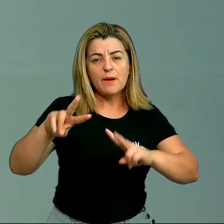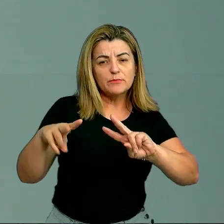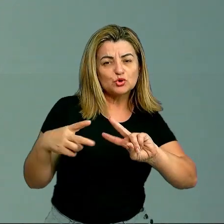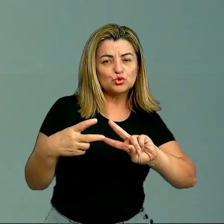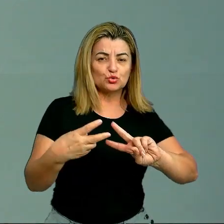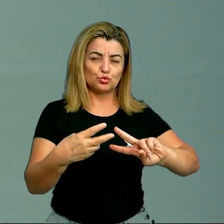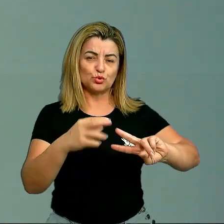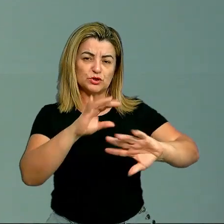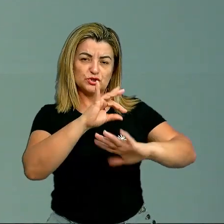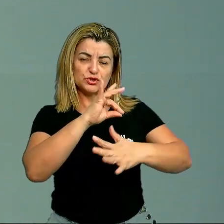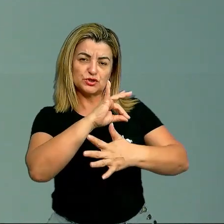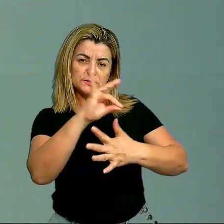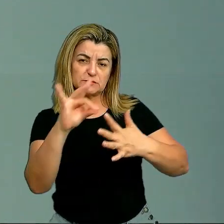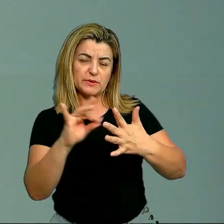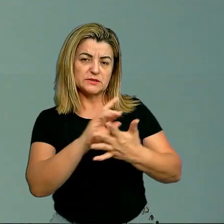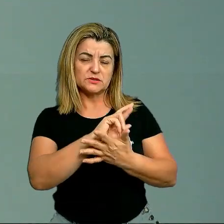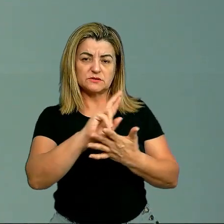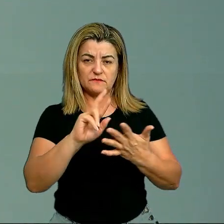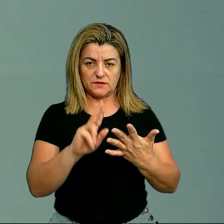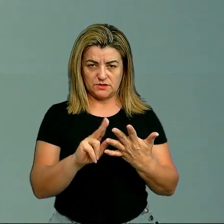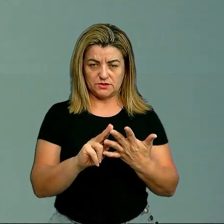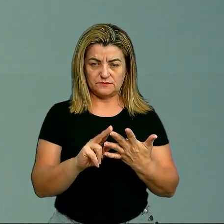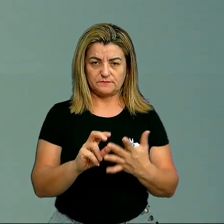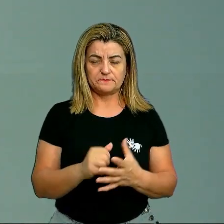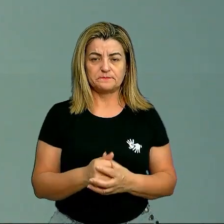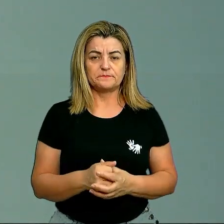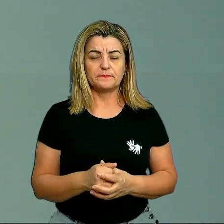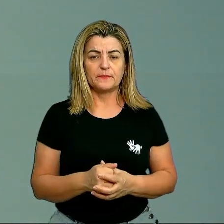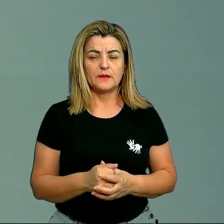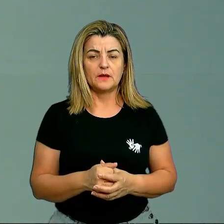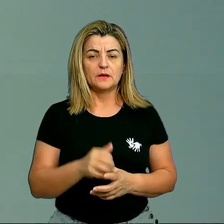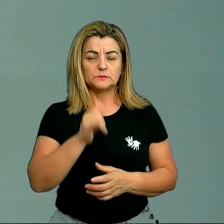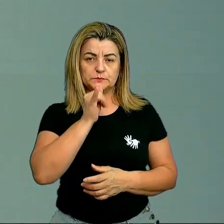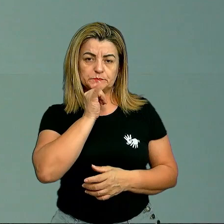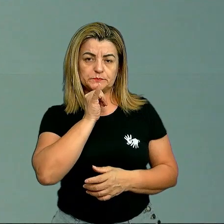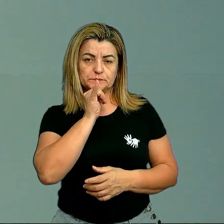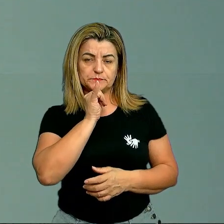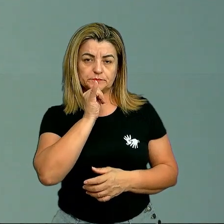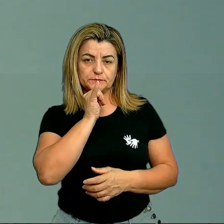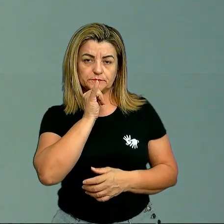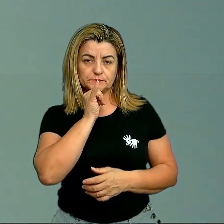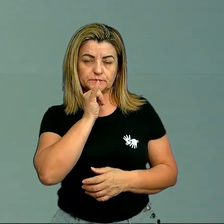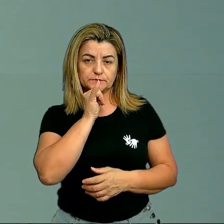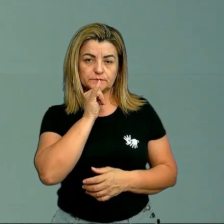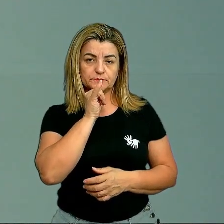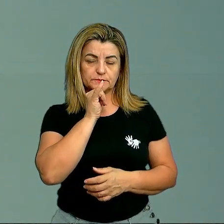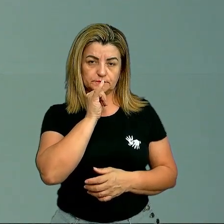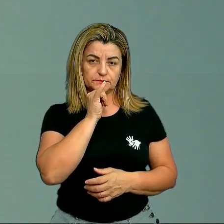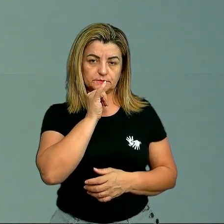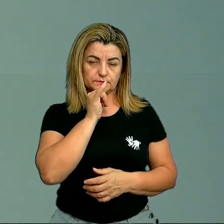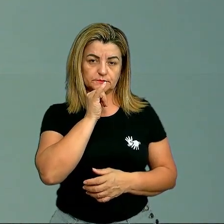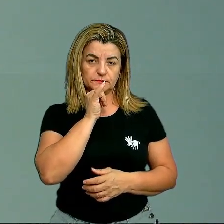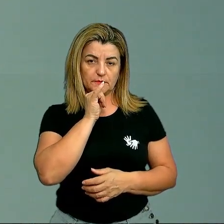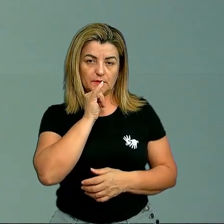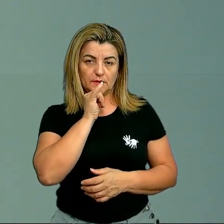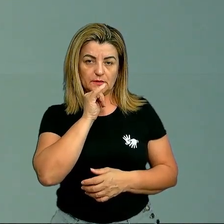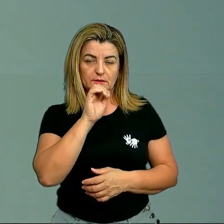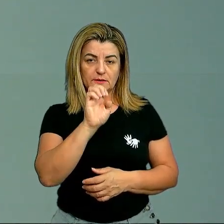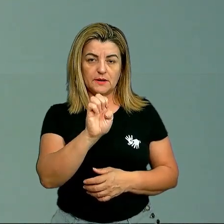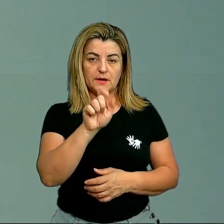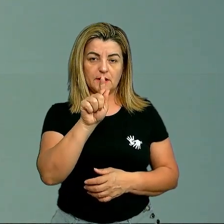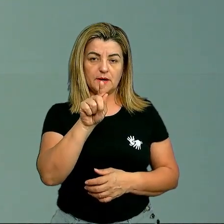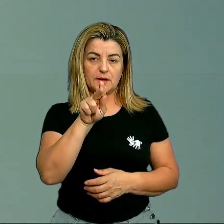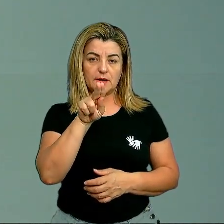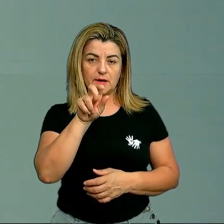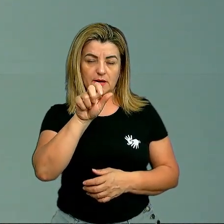é diferente e acontece mais nas plantas? Vamos pegar um exemplo aqui da égua e do jumento. Eles